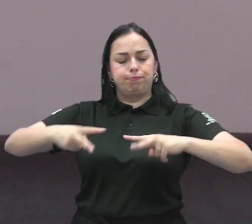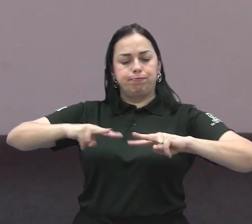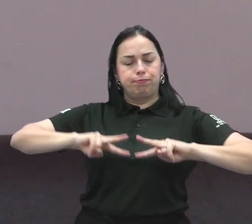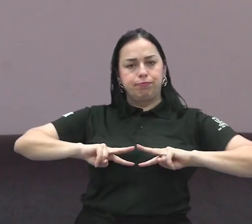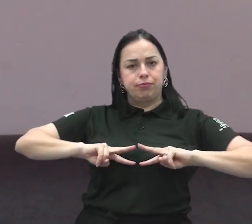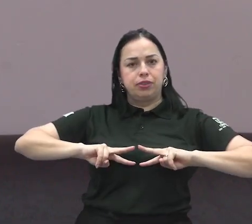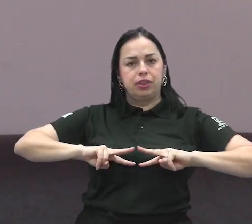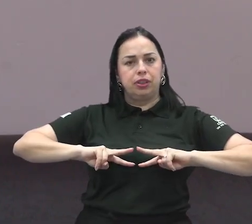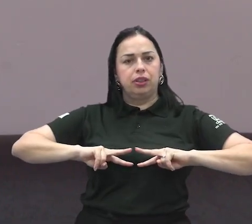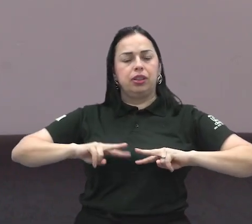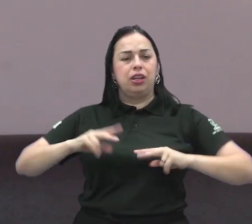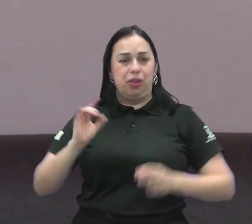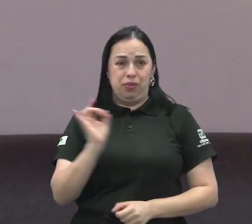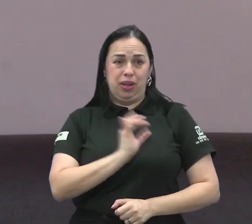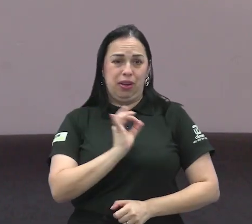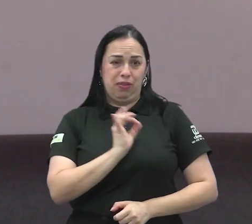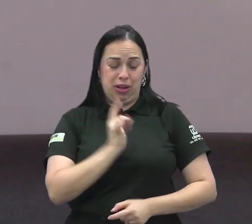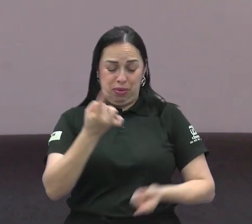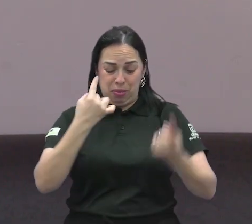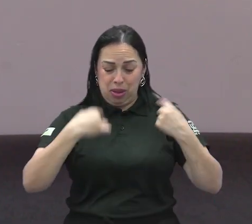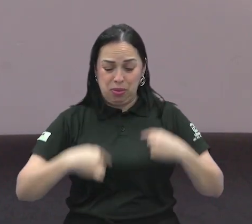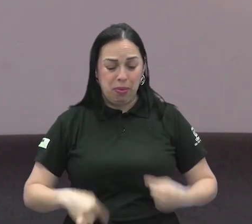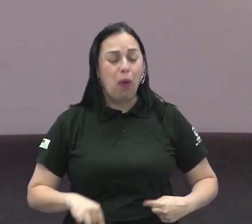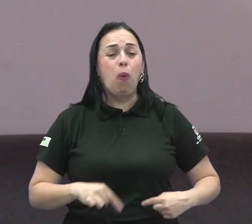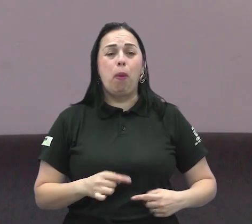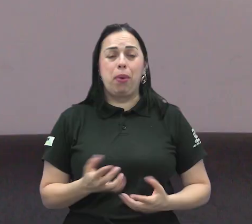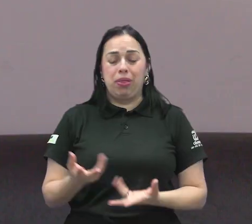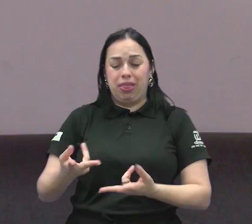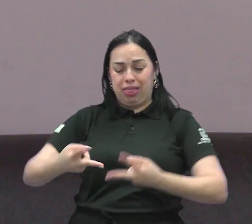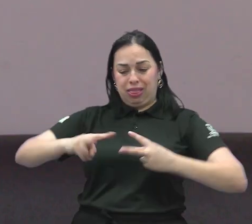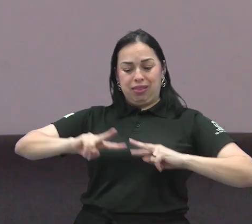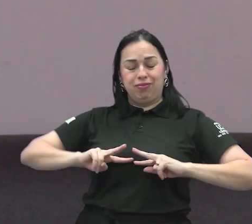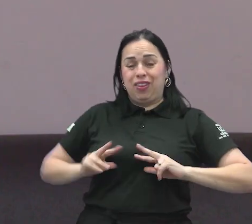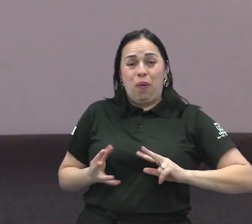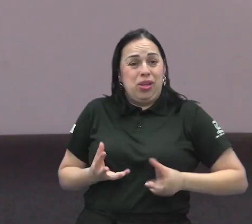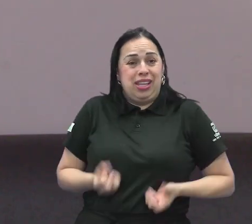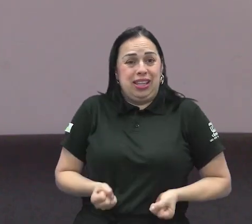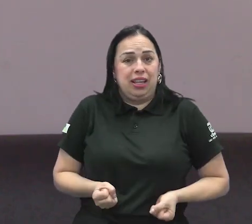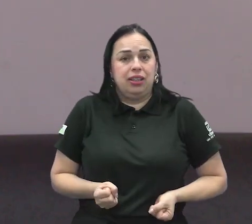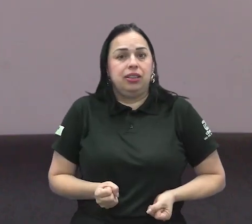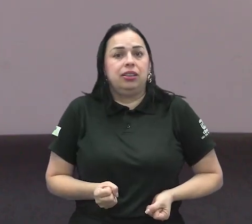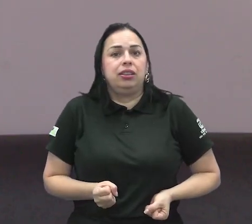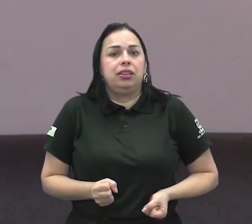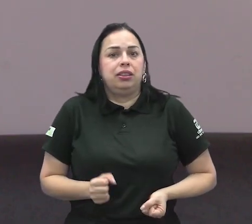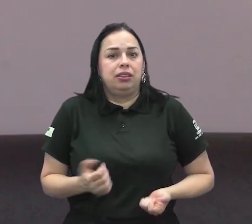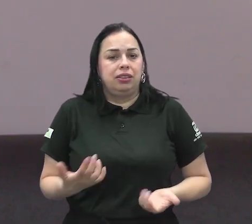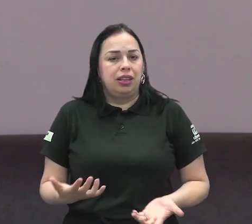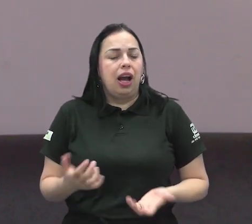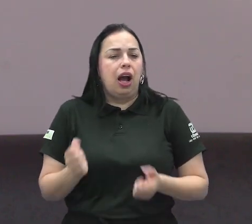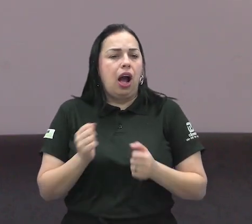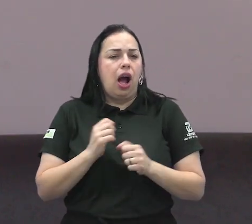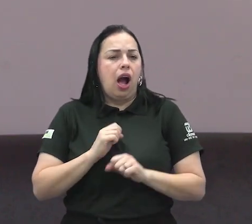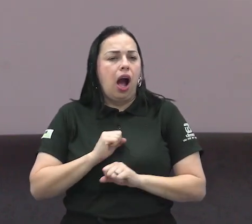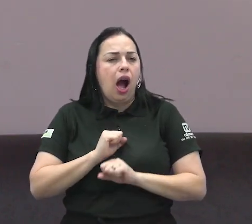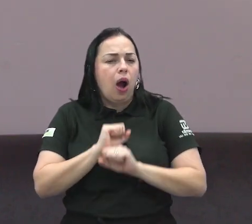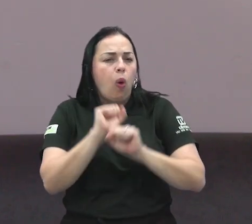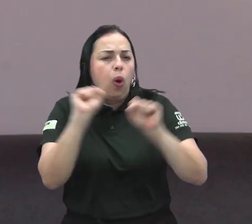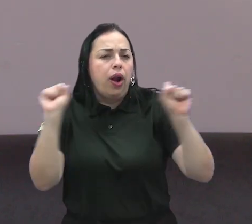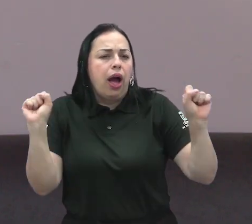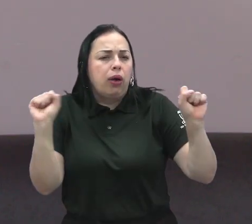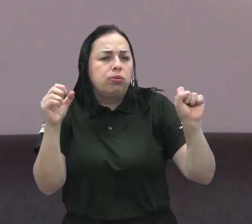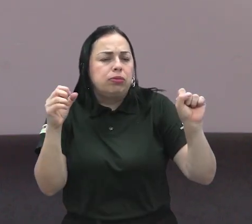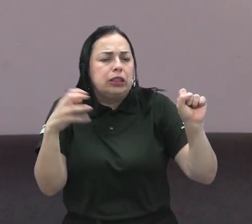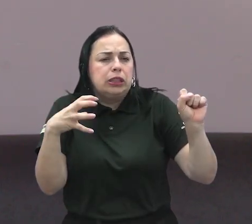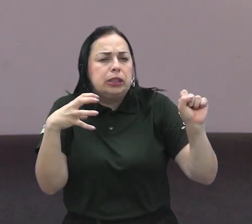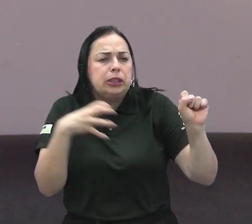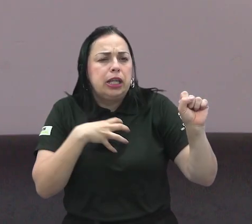de plaqueta, fiquei com muita receio do meu corpo não aceitar, de rejeitar, e no dia seguinte acordar com algum sintoma